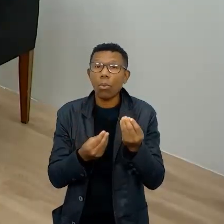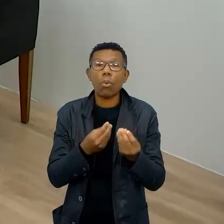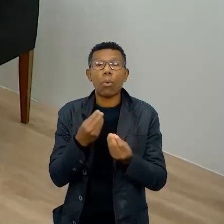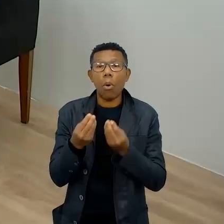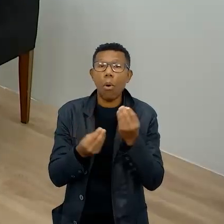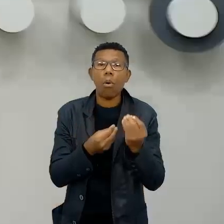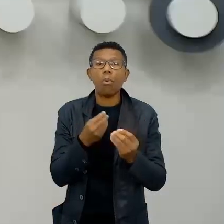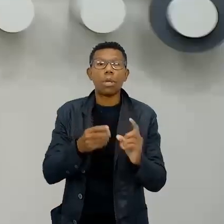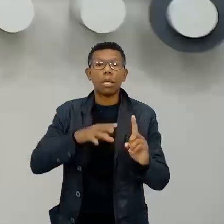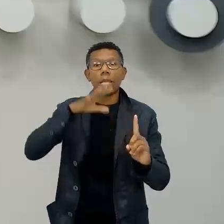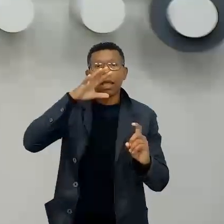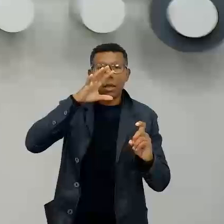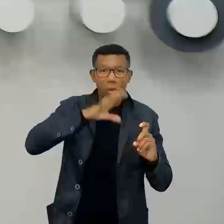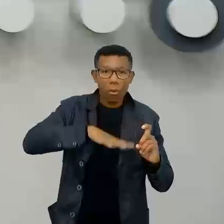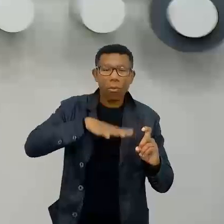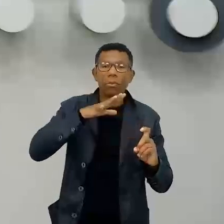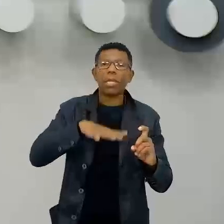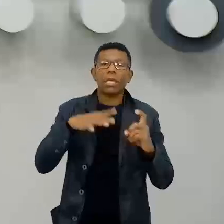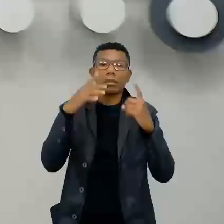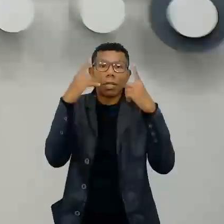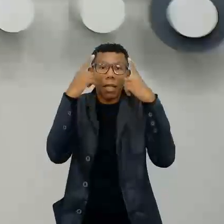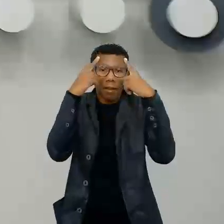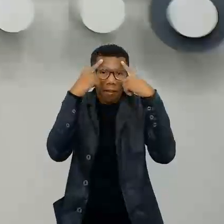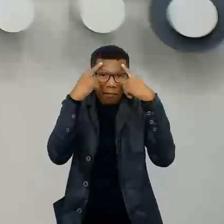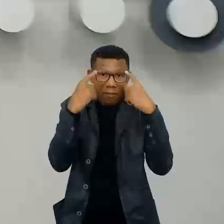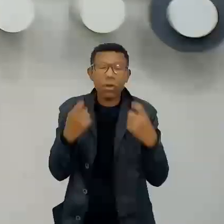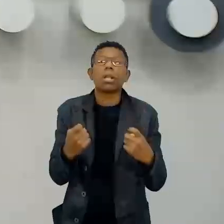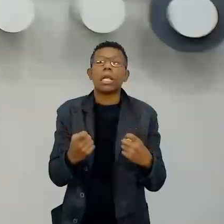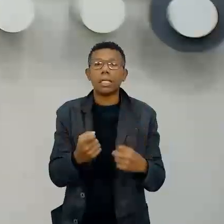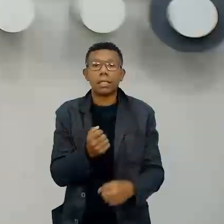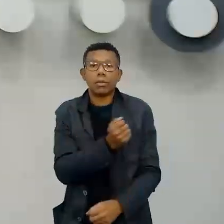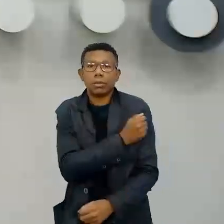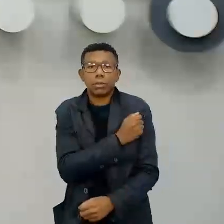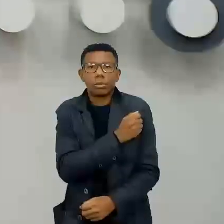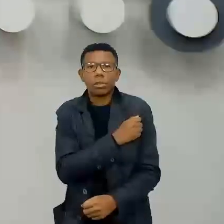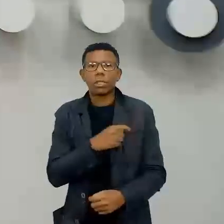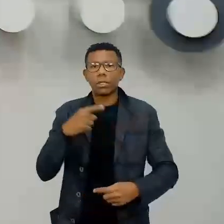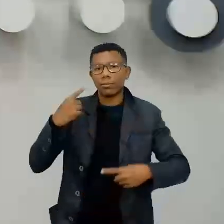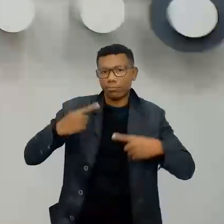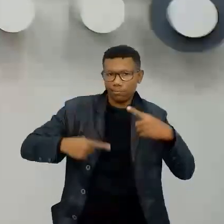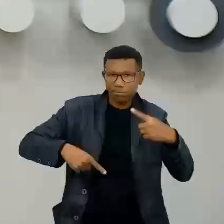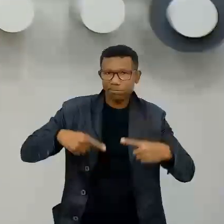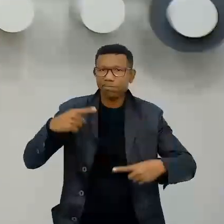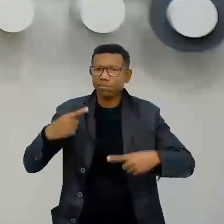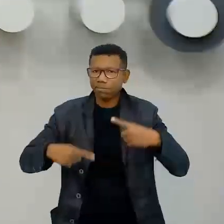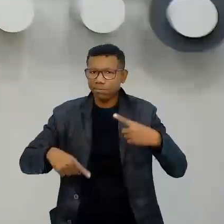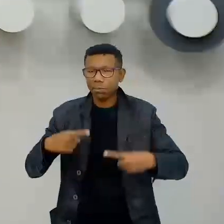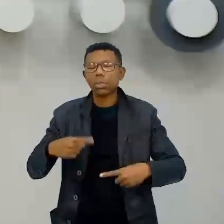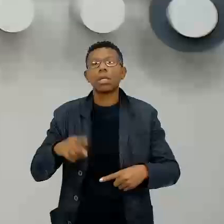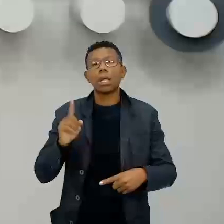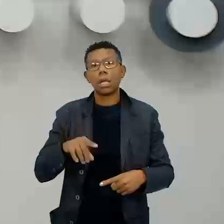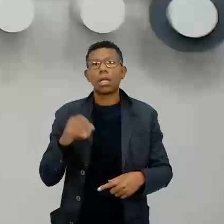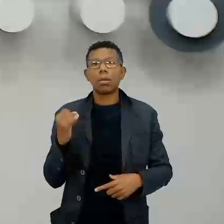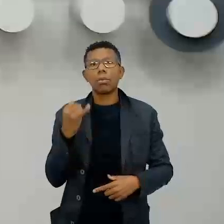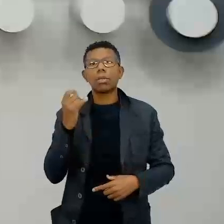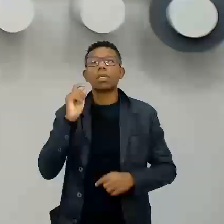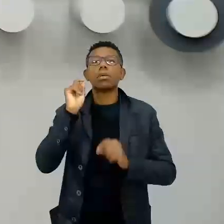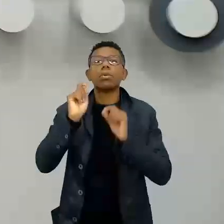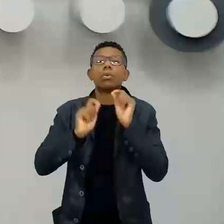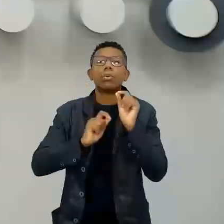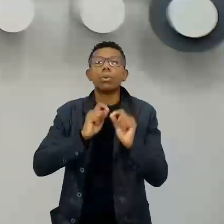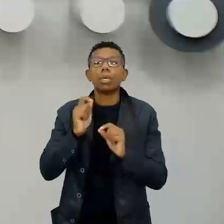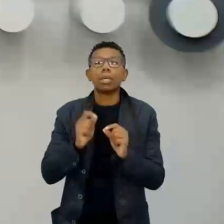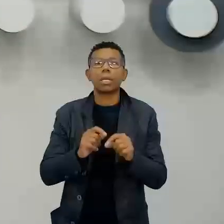dessa violência. Né? É importante levar os estudantes a essa reflexão crítica. Correto. Aí você falou um ponto importante, né, a questão da